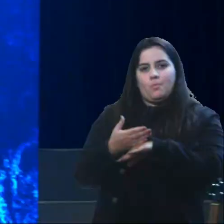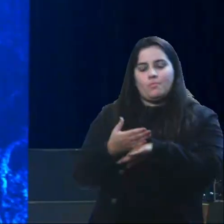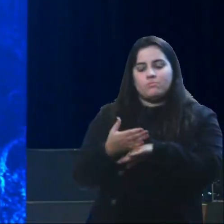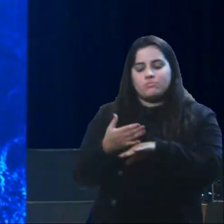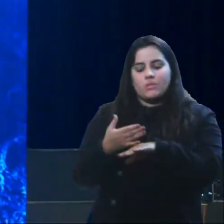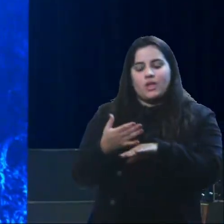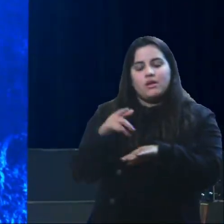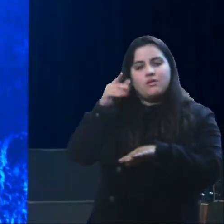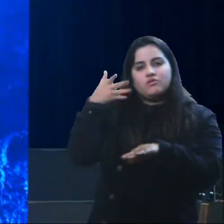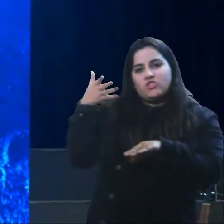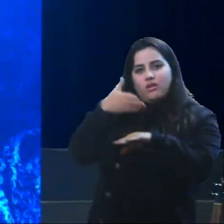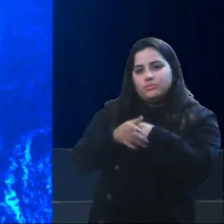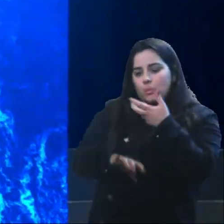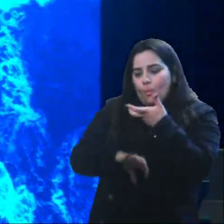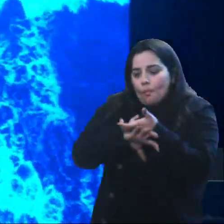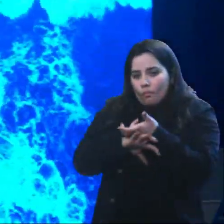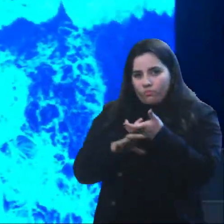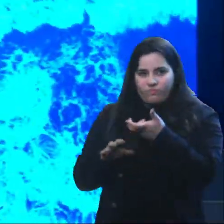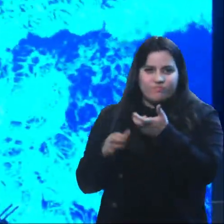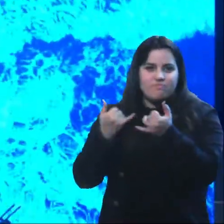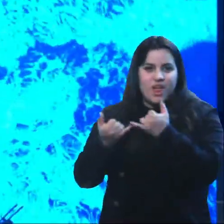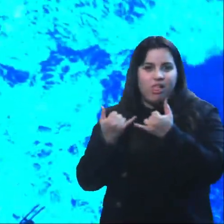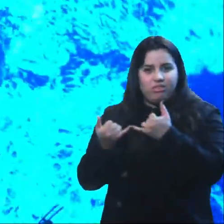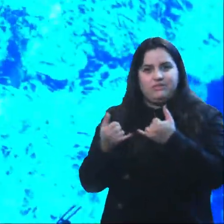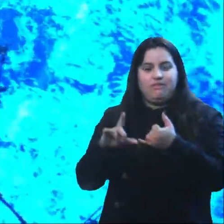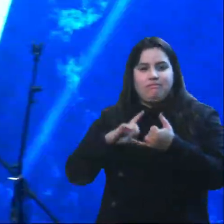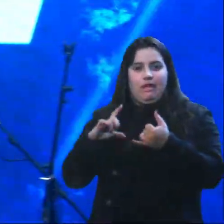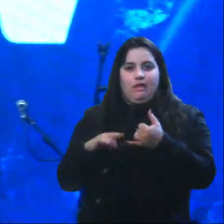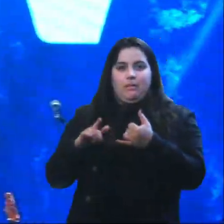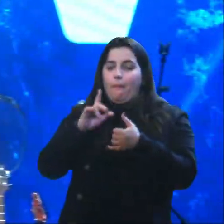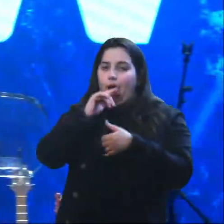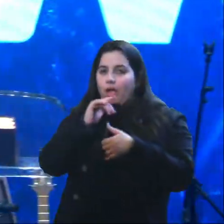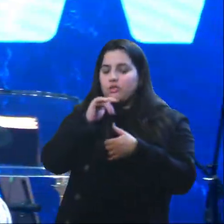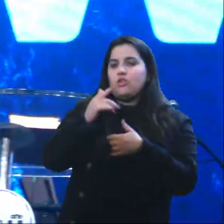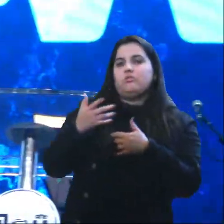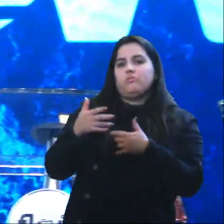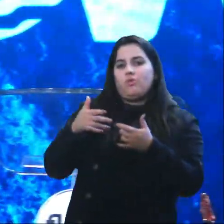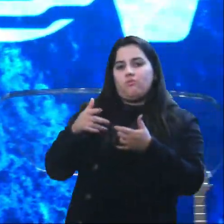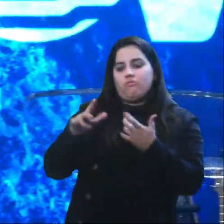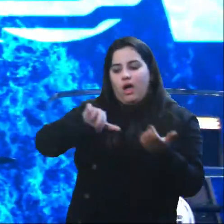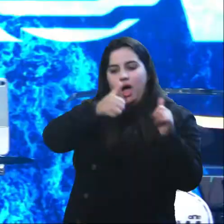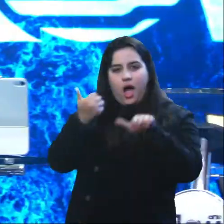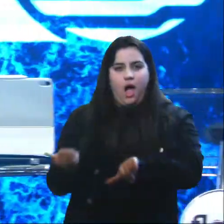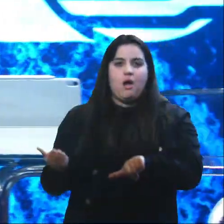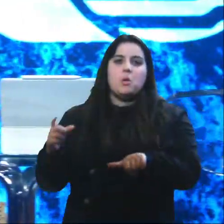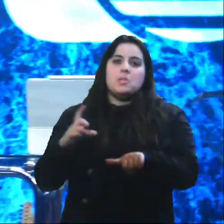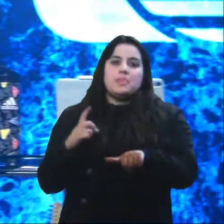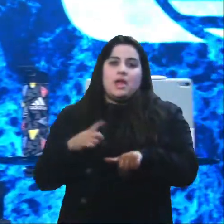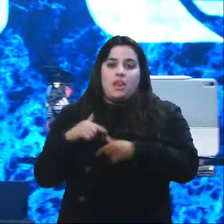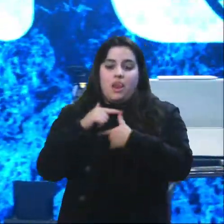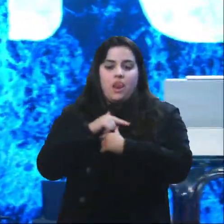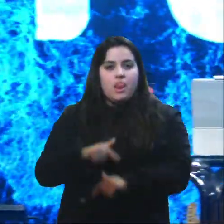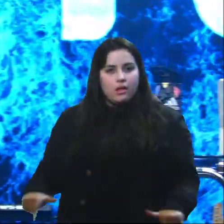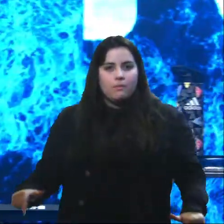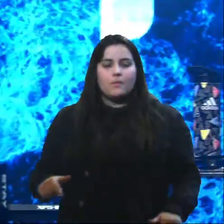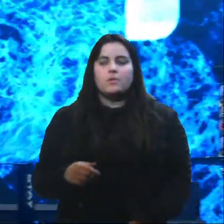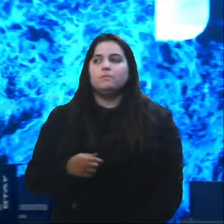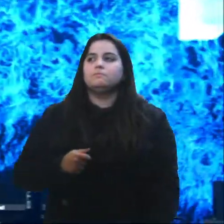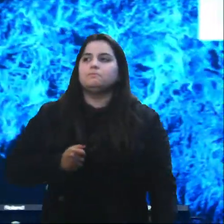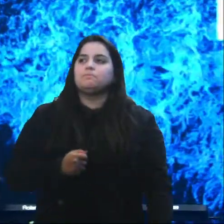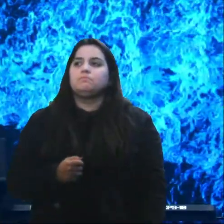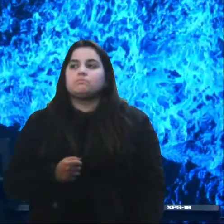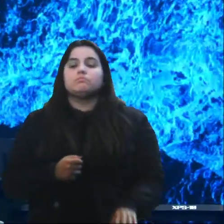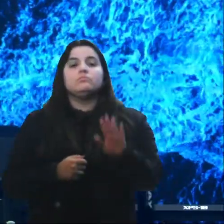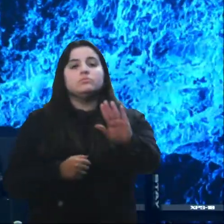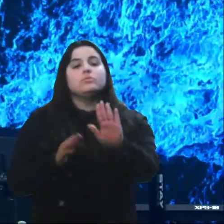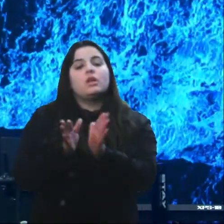a ideia do batismo de João Batista. Tanto que a Bíblia conta que em volta dele tinham os saduceus e os fariseus, que